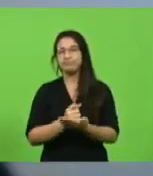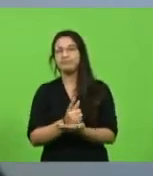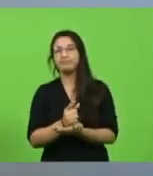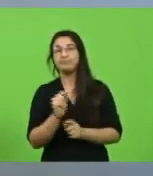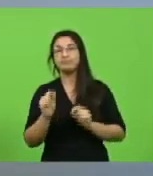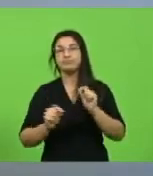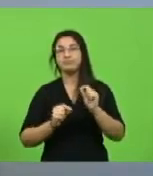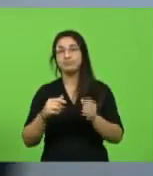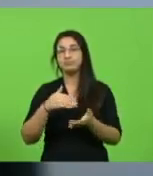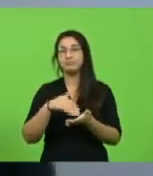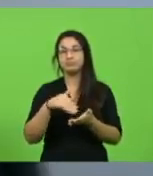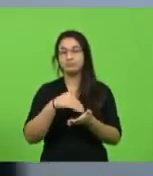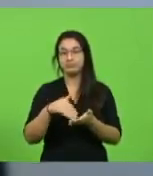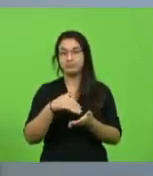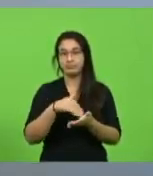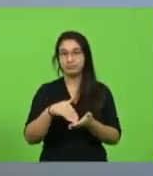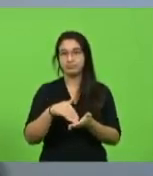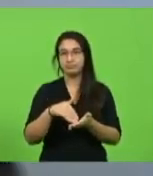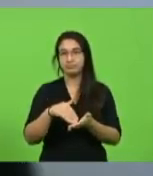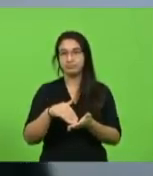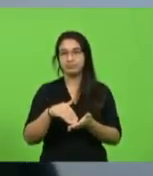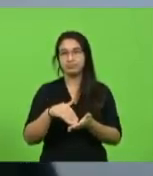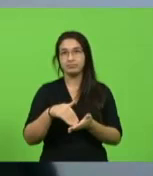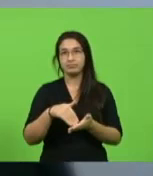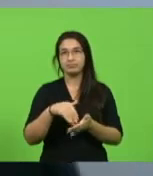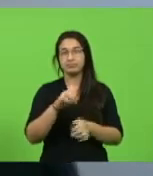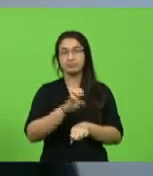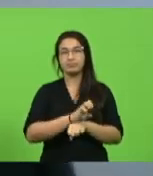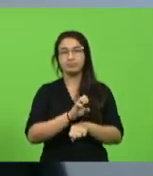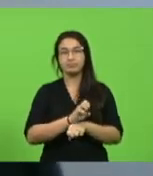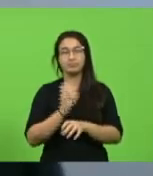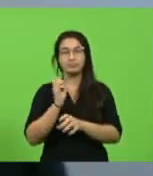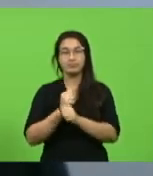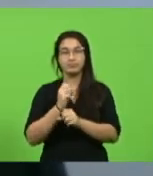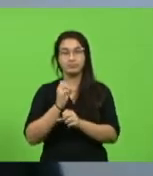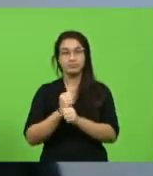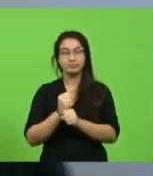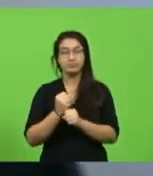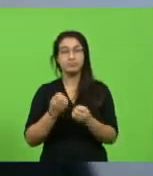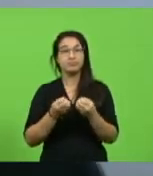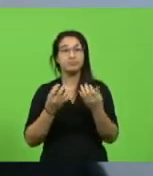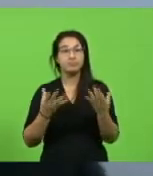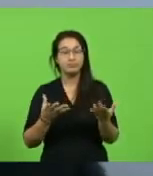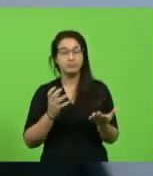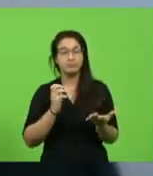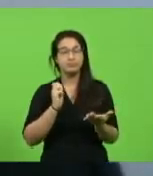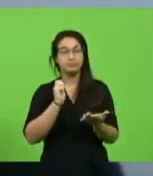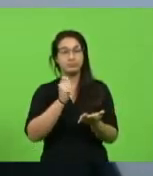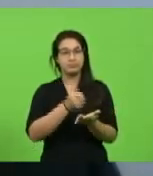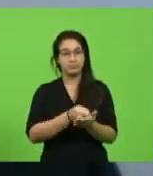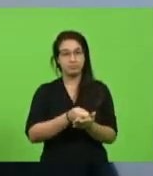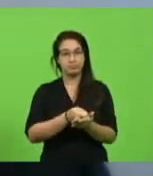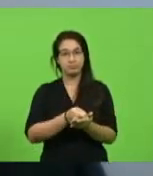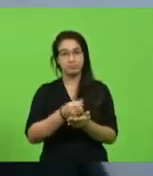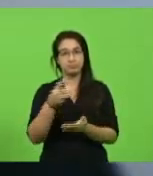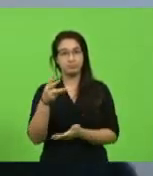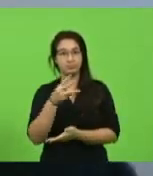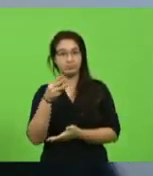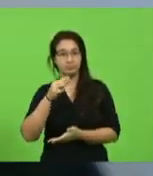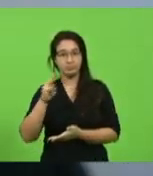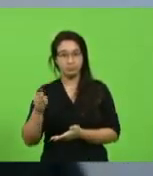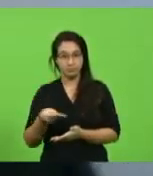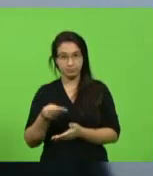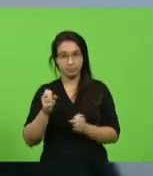a Secretaria de Estado da Fazenda, uma vez que, para que fosse possível o pagamento dos 33